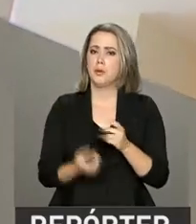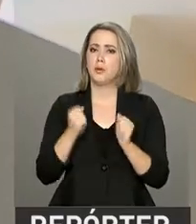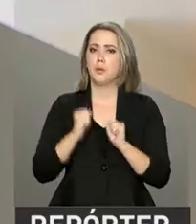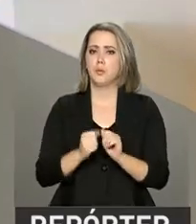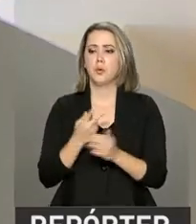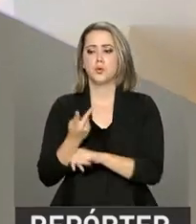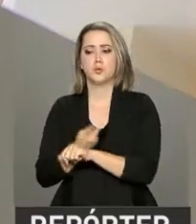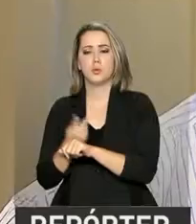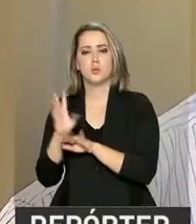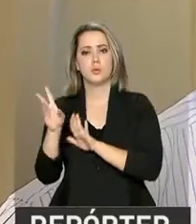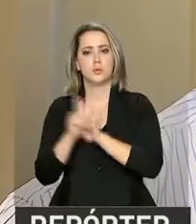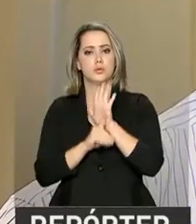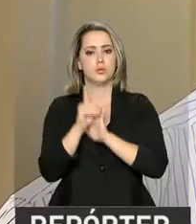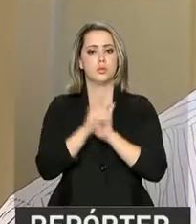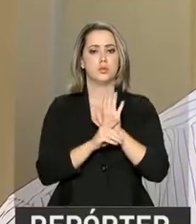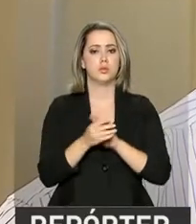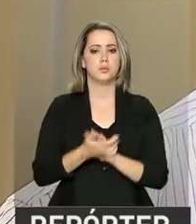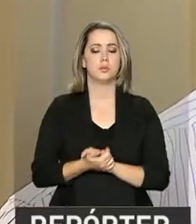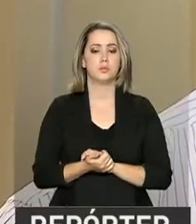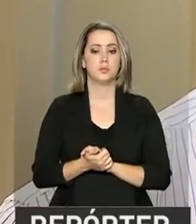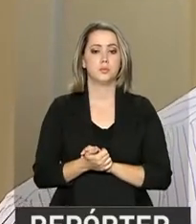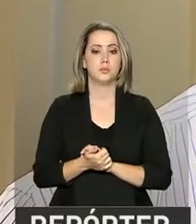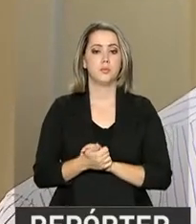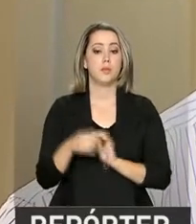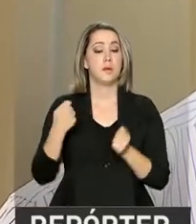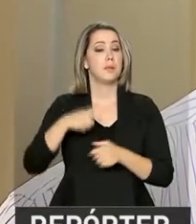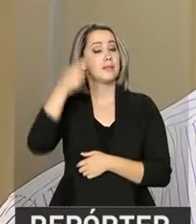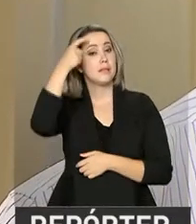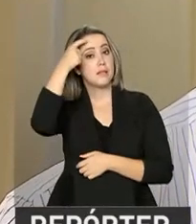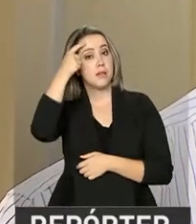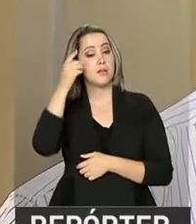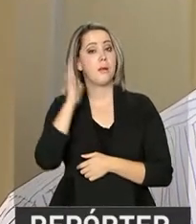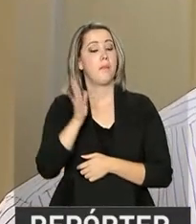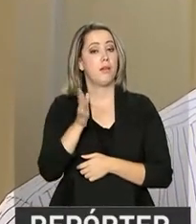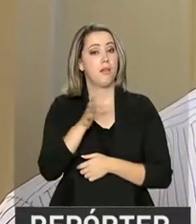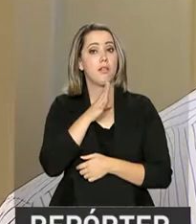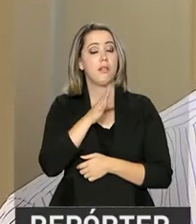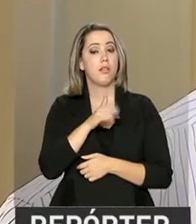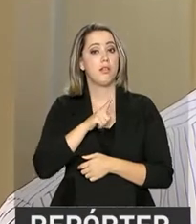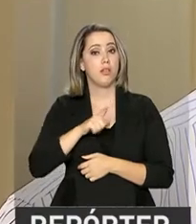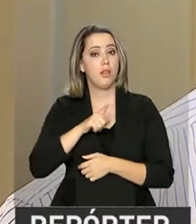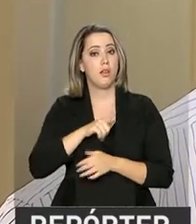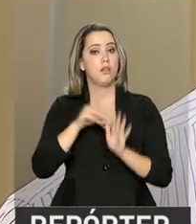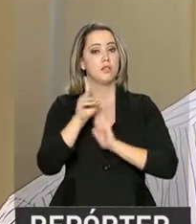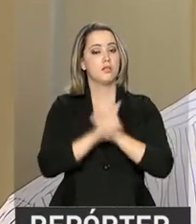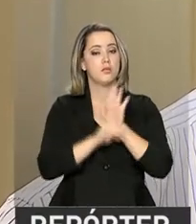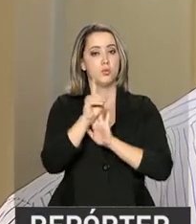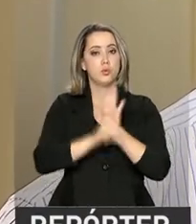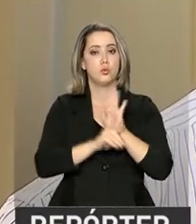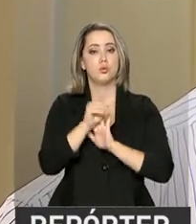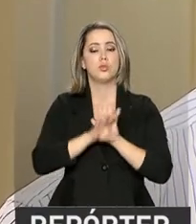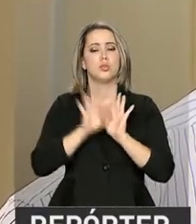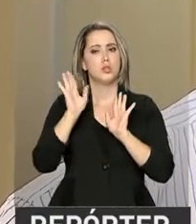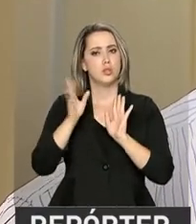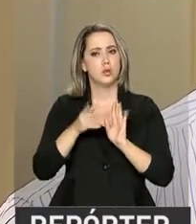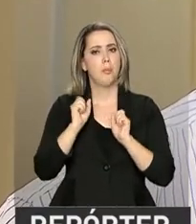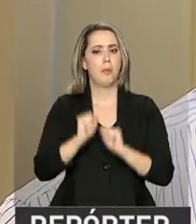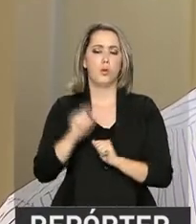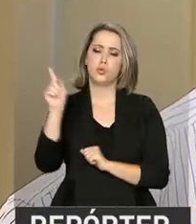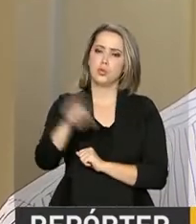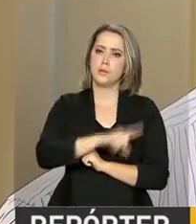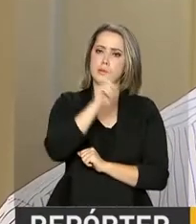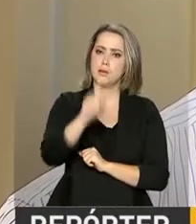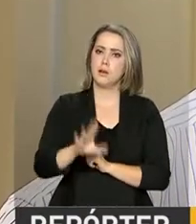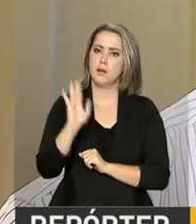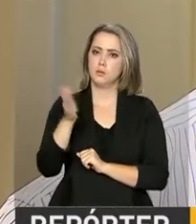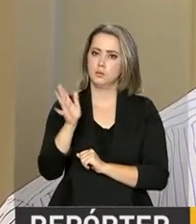buscar os seus direitos. Ele tem a ciência dos direitos dele, ele saber que o cancelamento pode ser feito de forma imediata, que existem